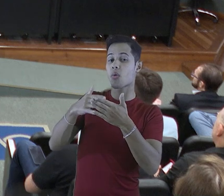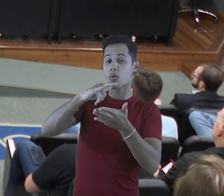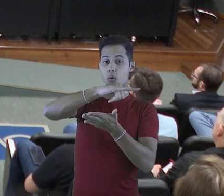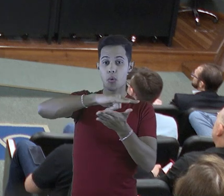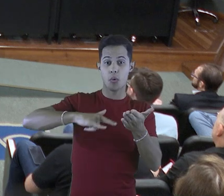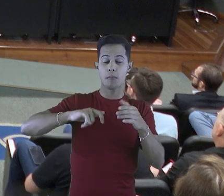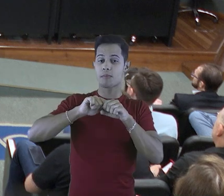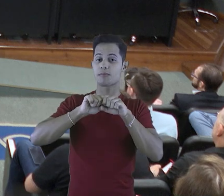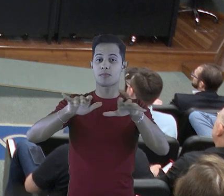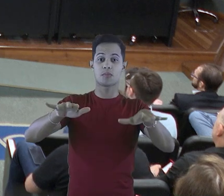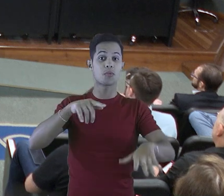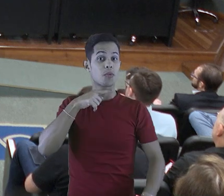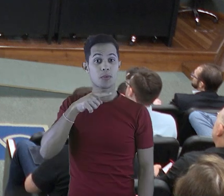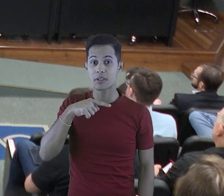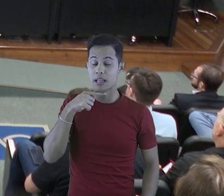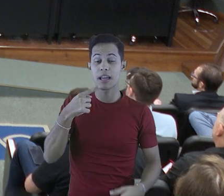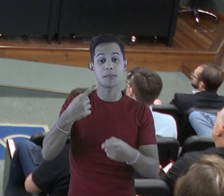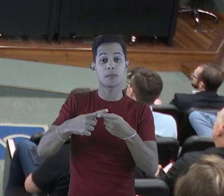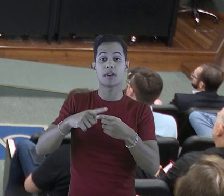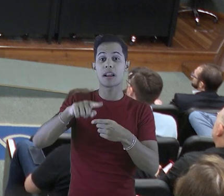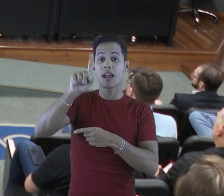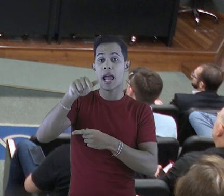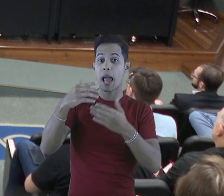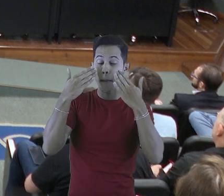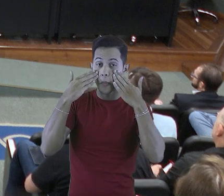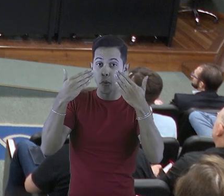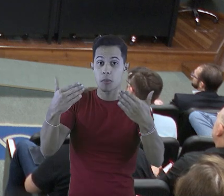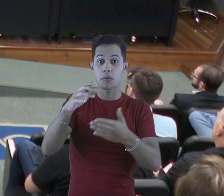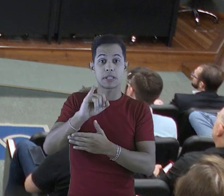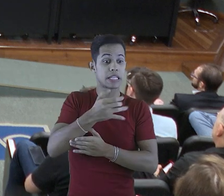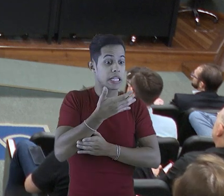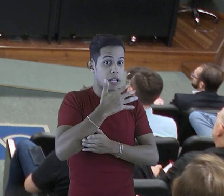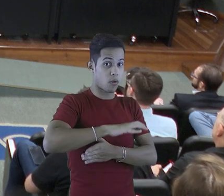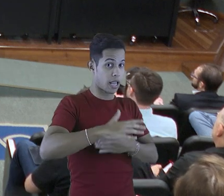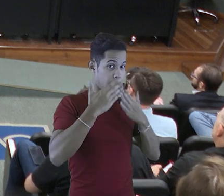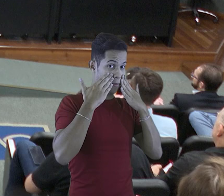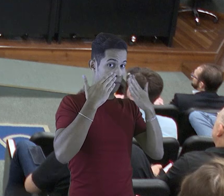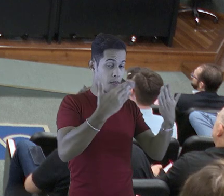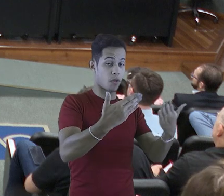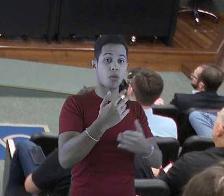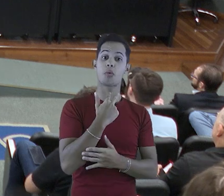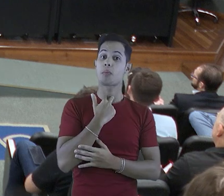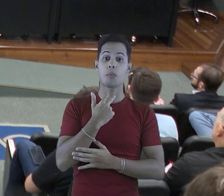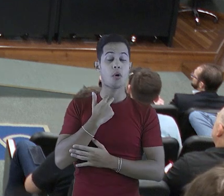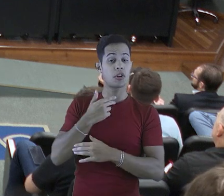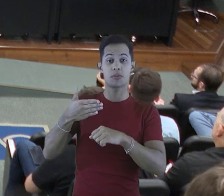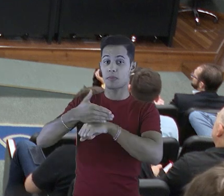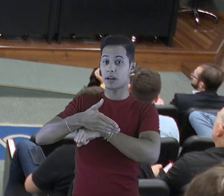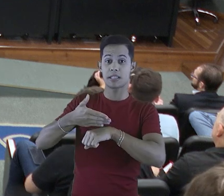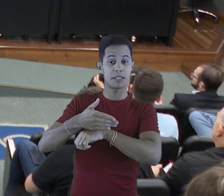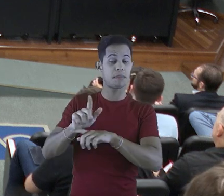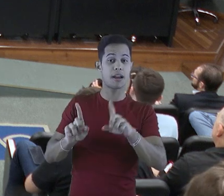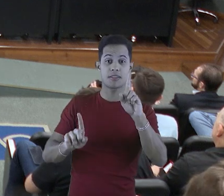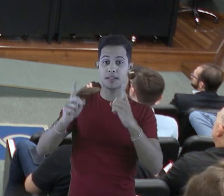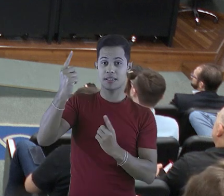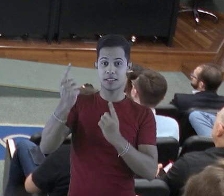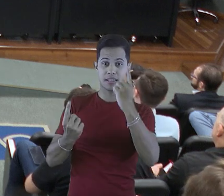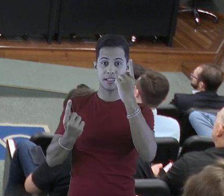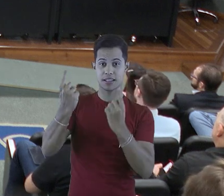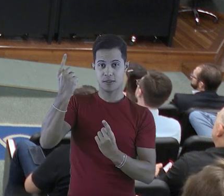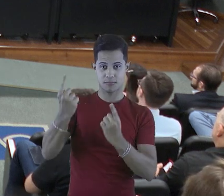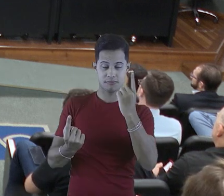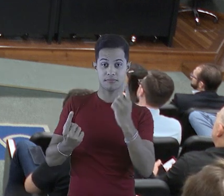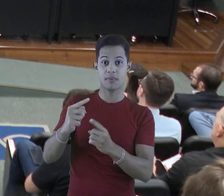publicização do documento, porque ele é público e ela sabe disso. Não quer que seja público, não participe de licitação. Certo?